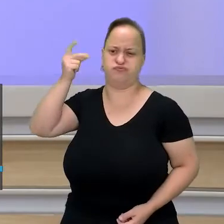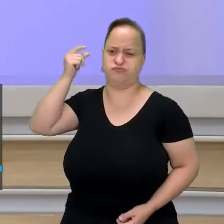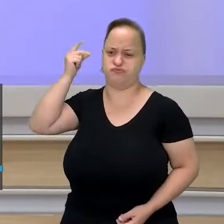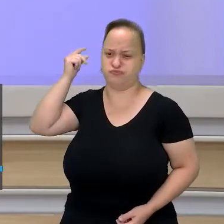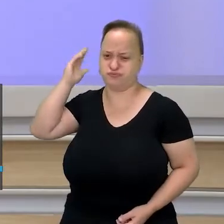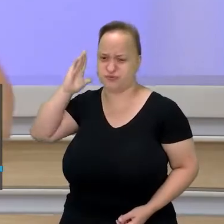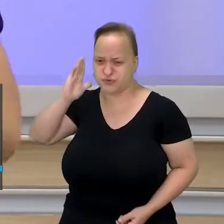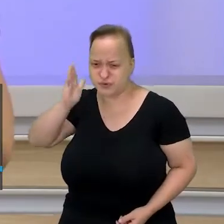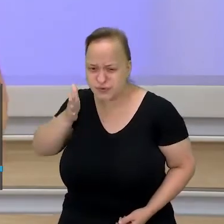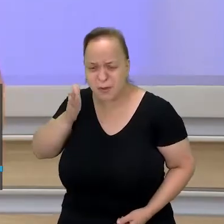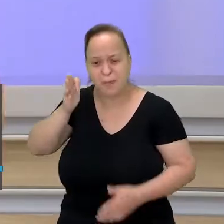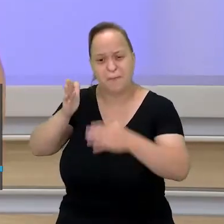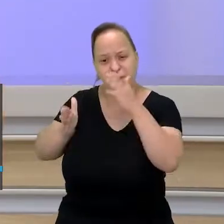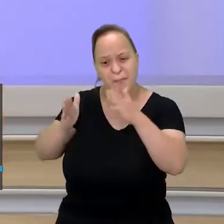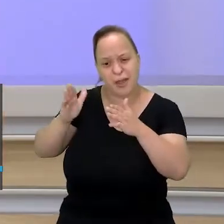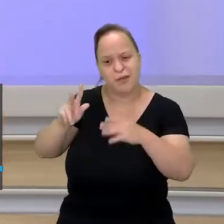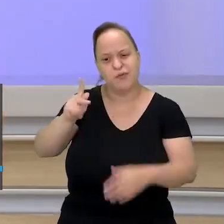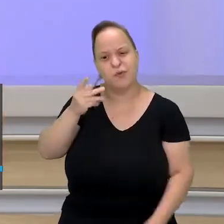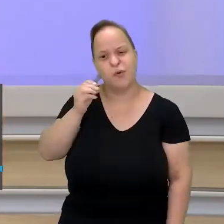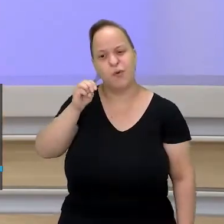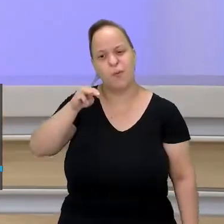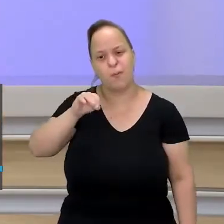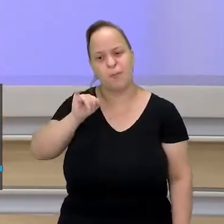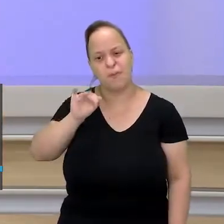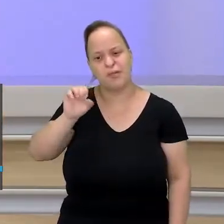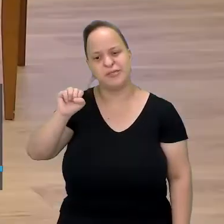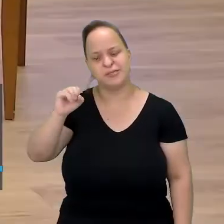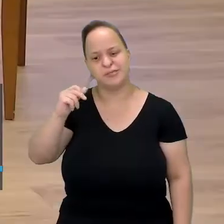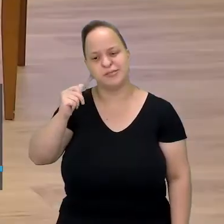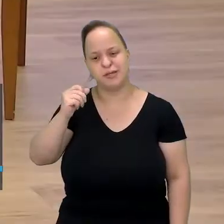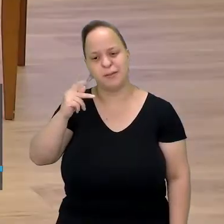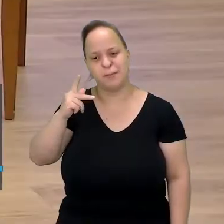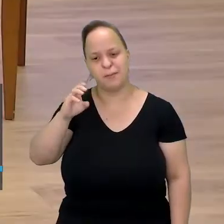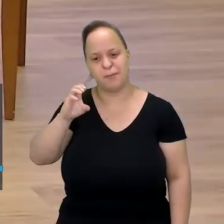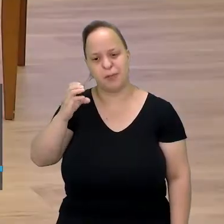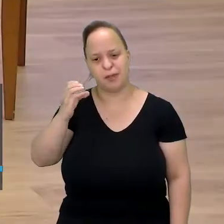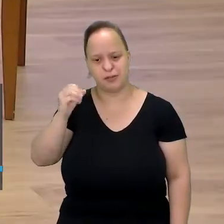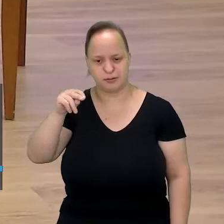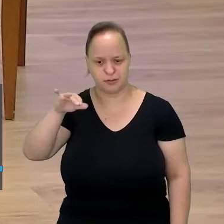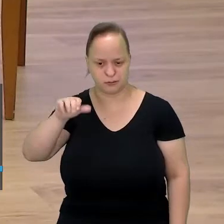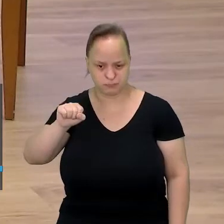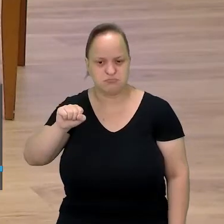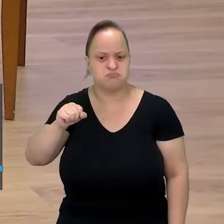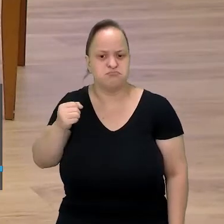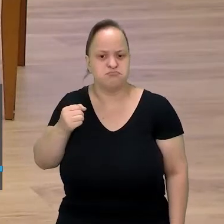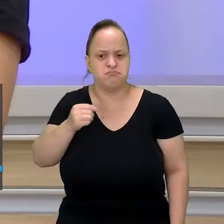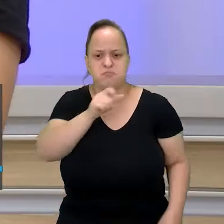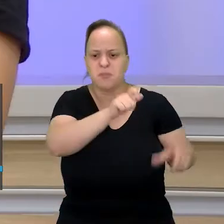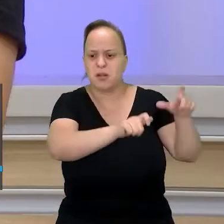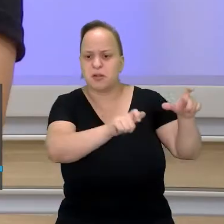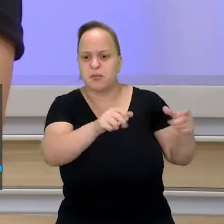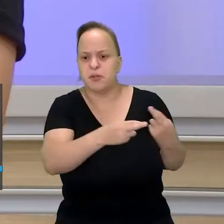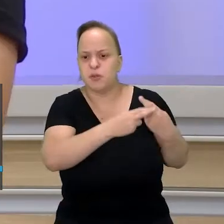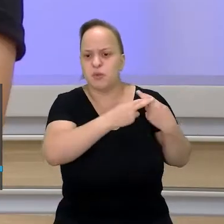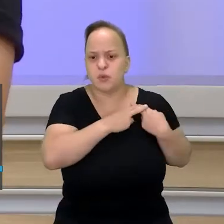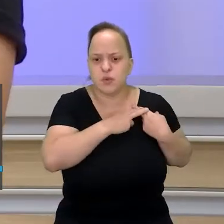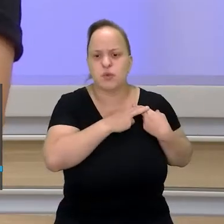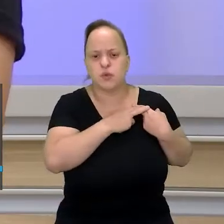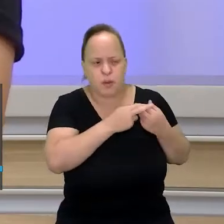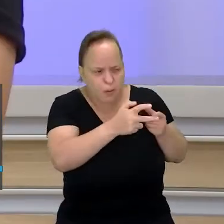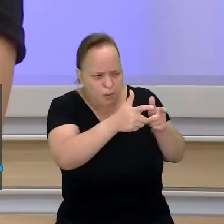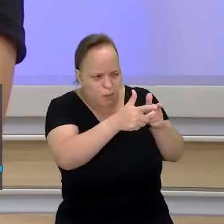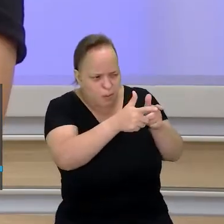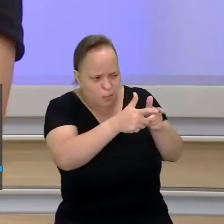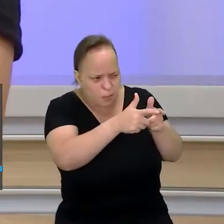de função, normalmente, de quem era designado para caça, quem era designado para coleta. Então, já a busca